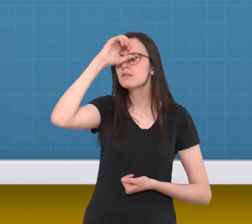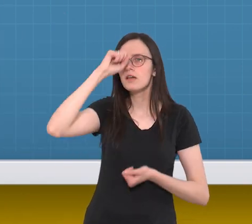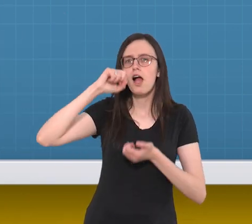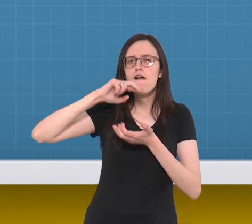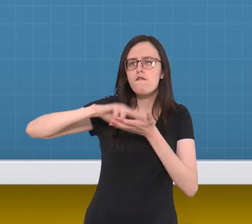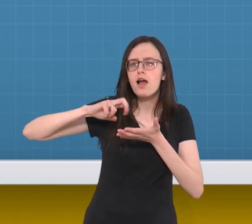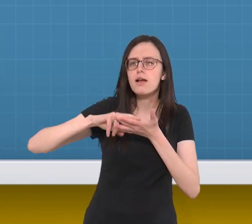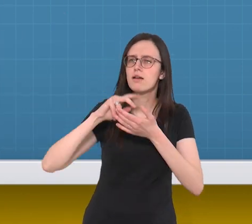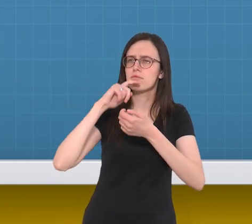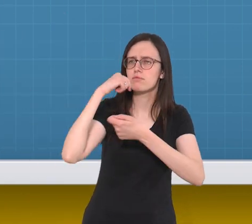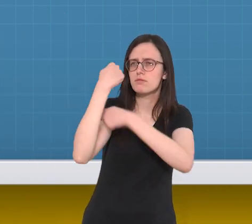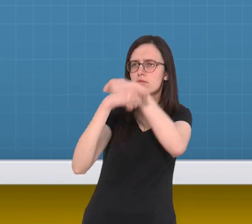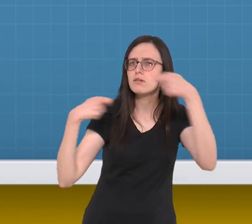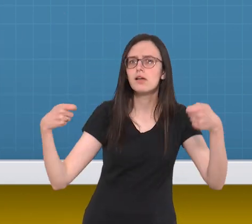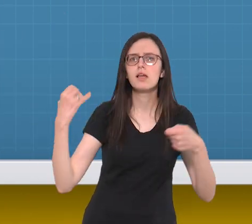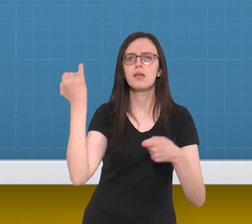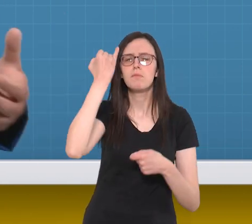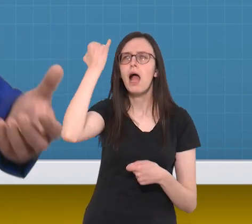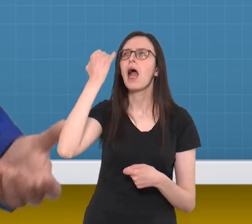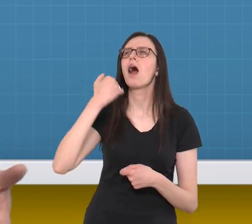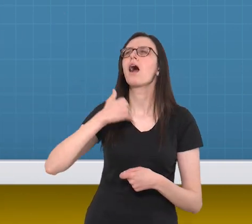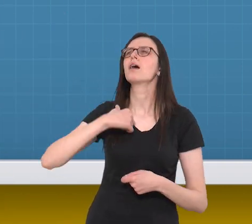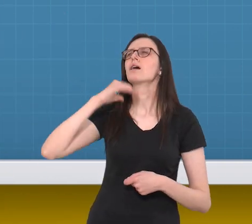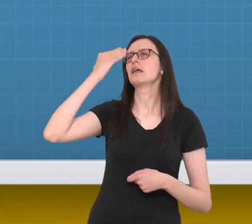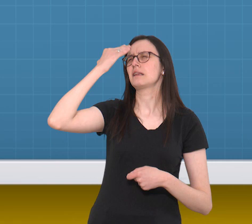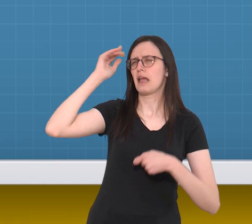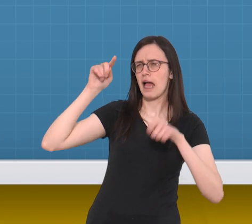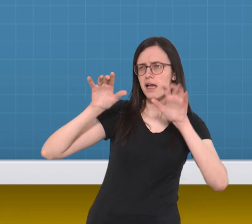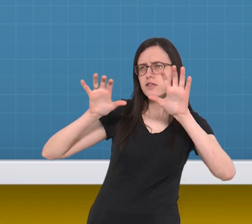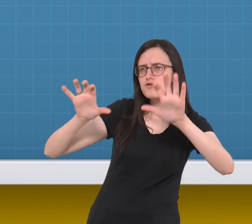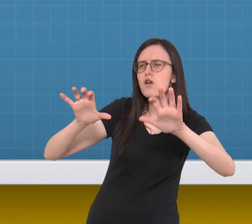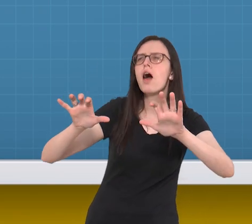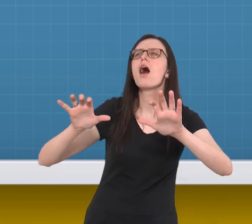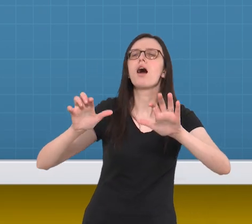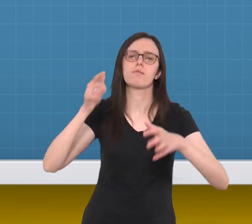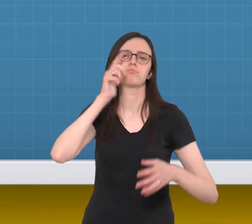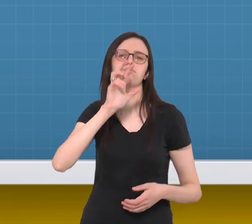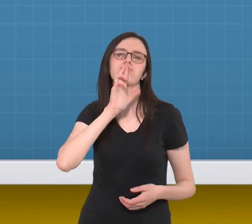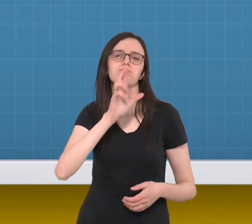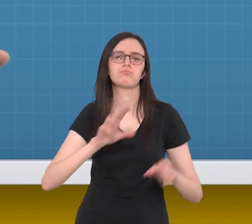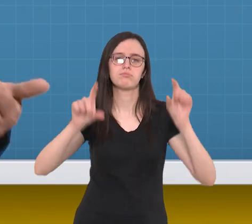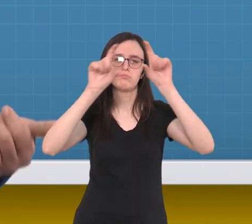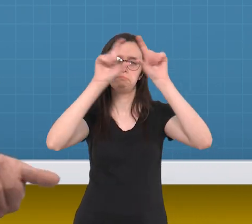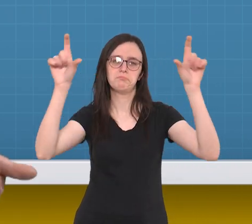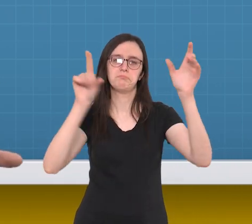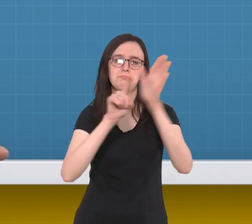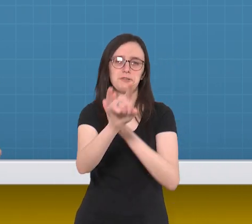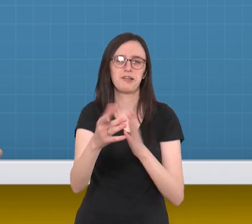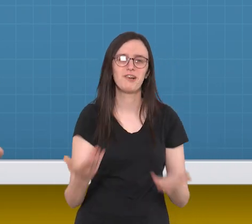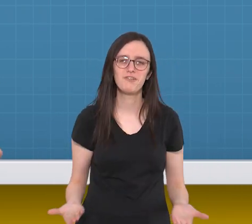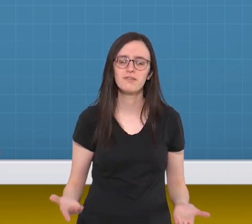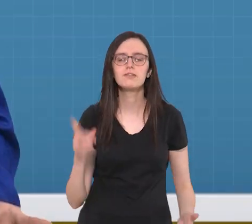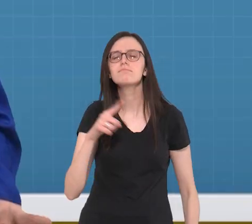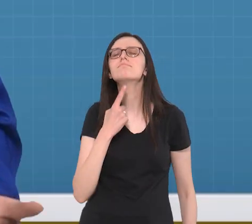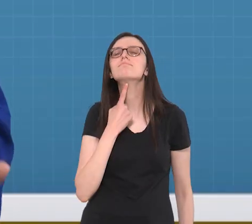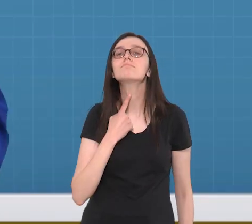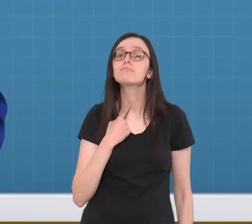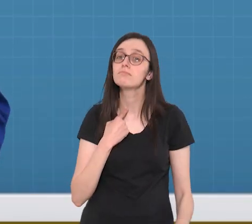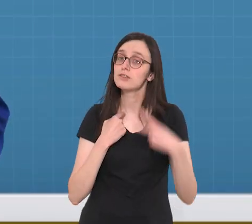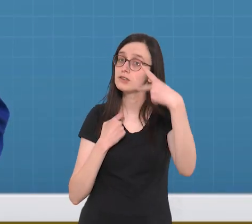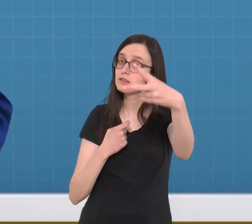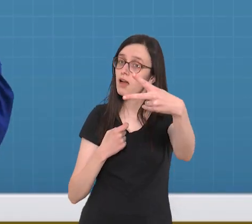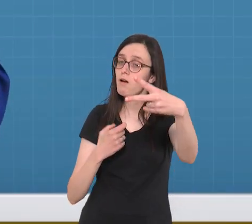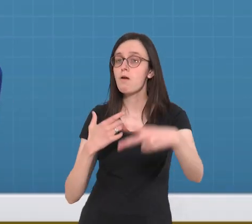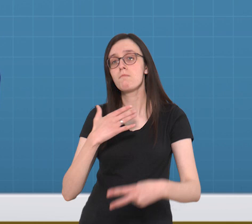vez mais aumente o seu vocabulário, cada vez mais consiga entender, interpretar e resolver problemas. Esse é